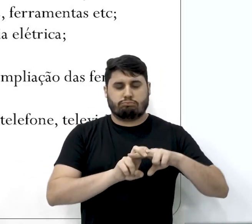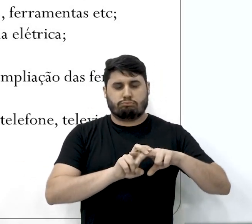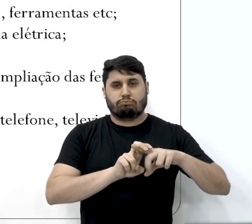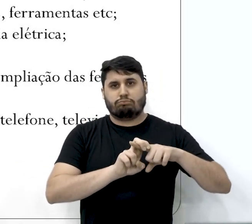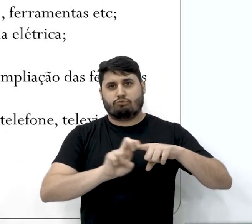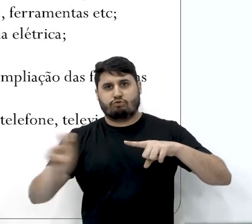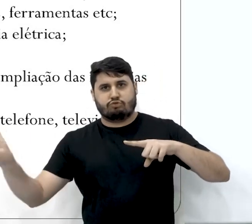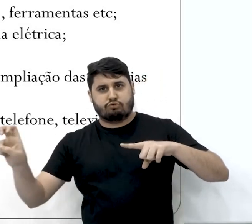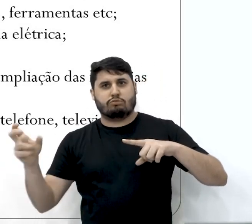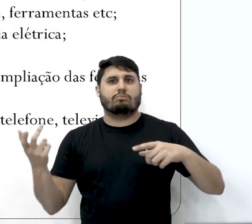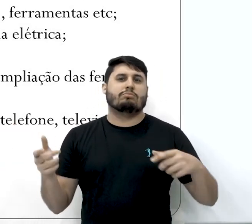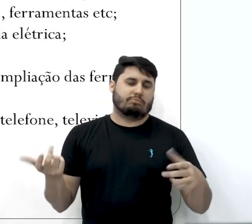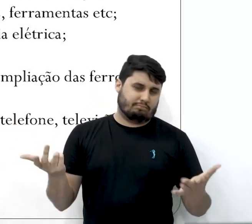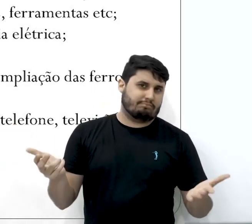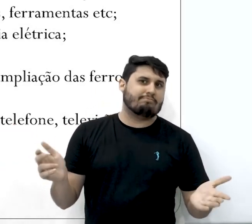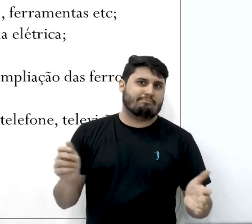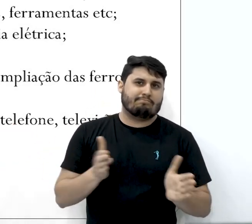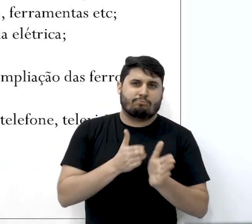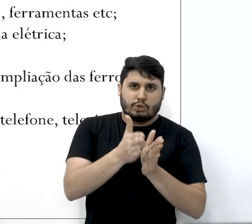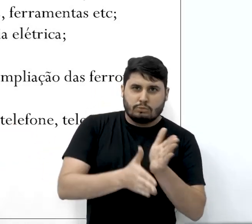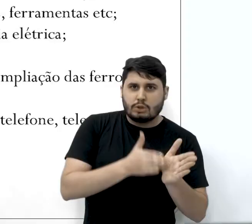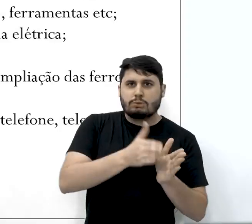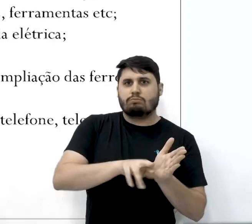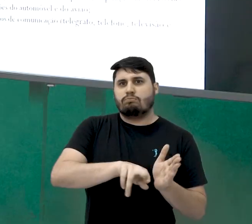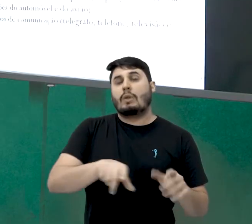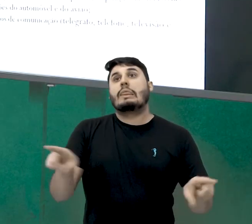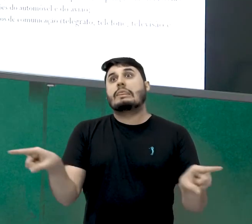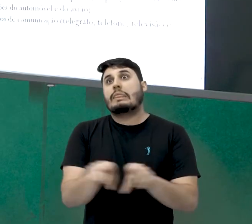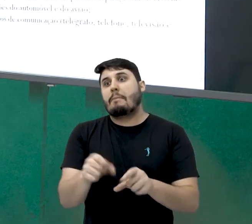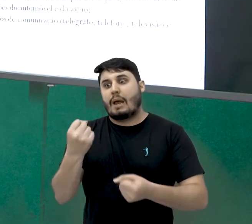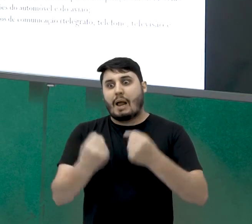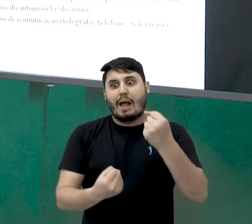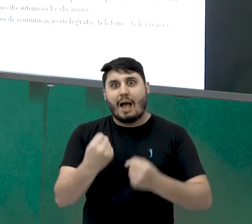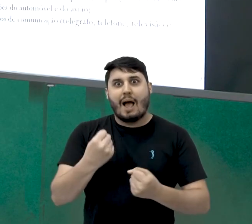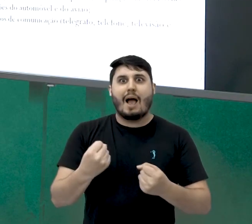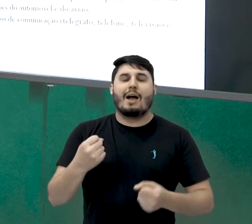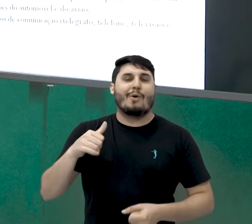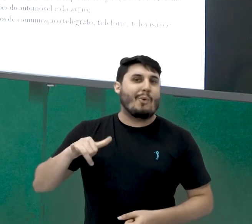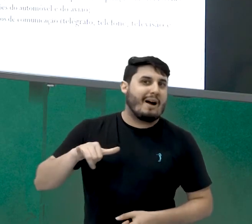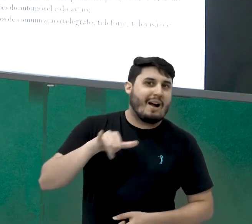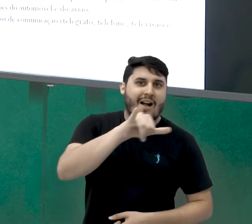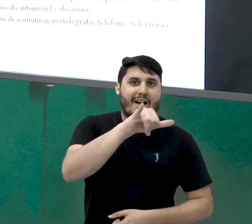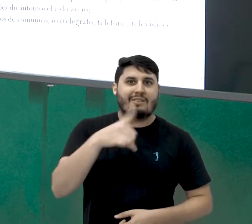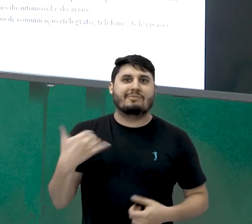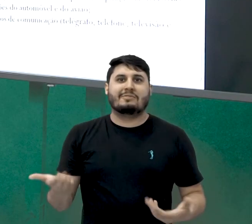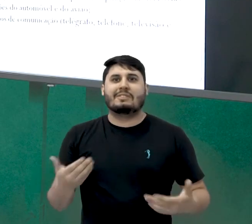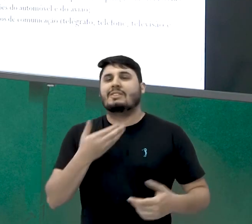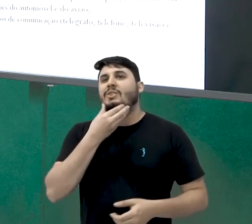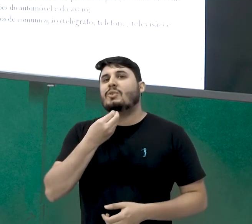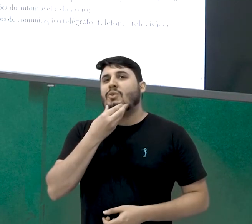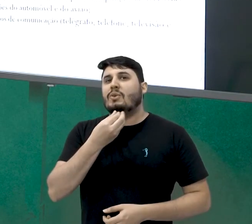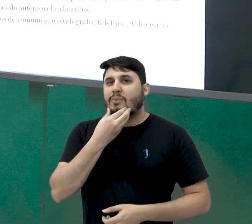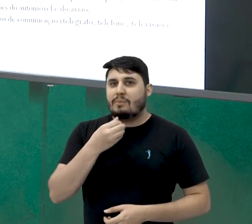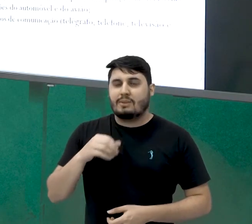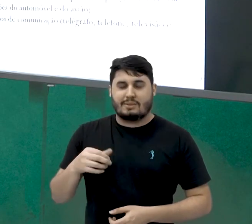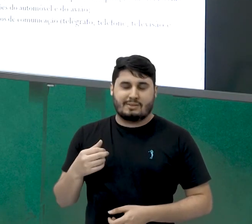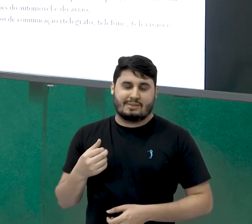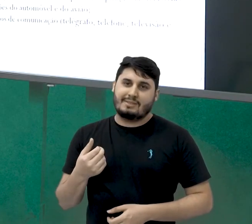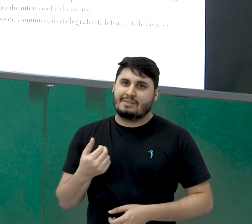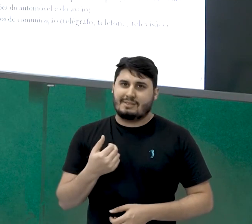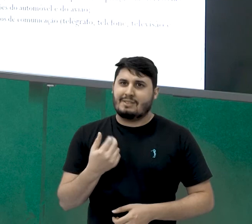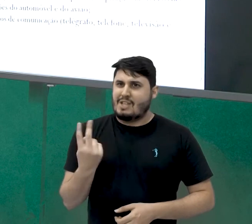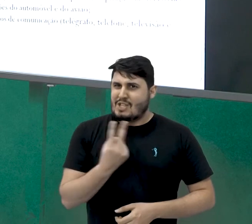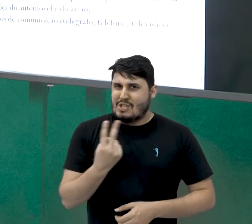de inovações como o automóvel e posteriormente o avião. Que aí tem aquela briga entre Alberto dos Santos Dumont e os irmãos